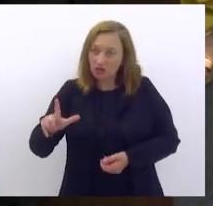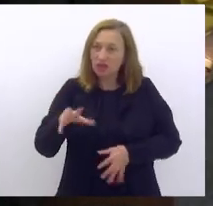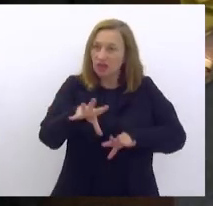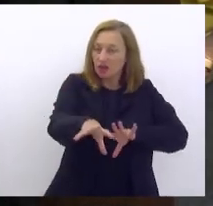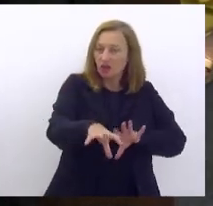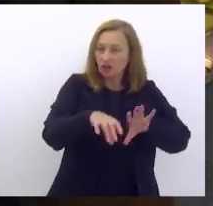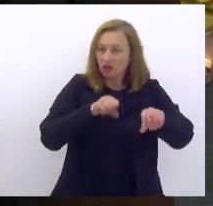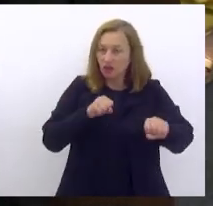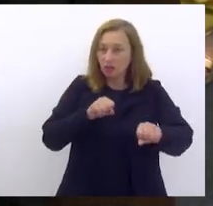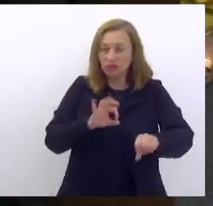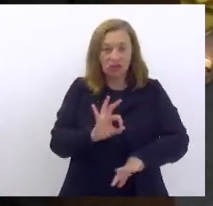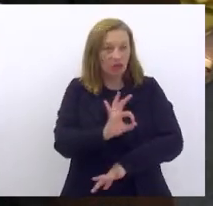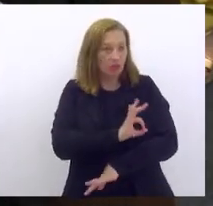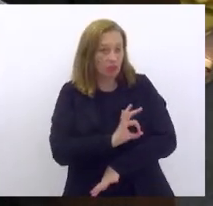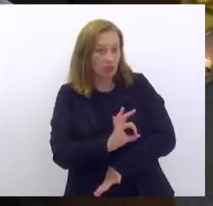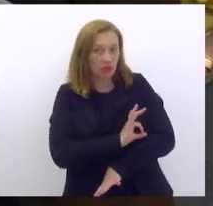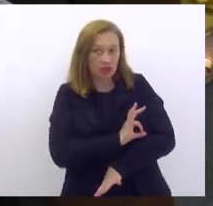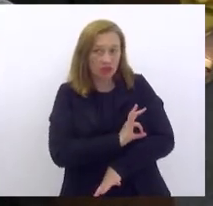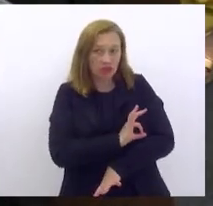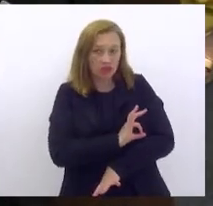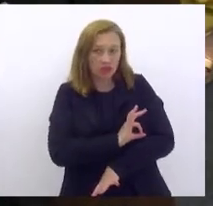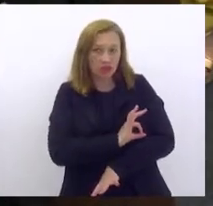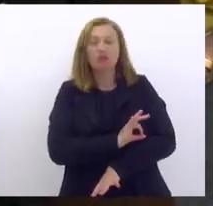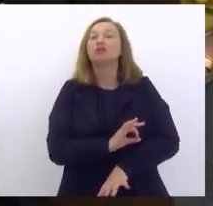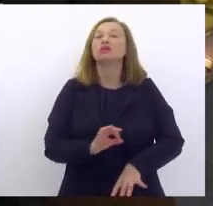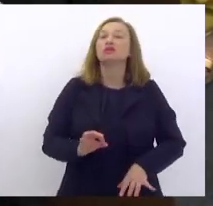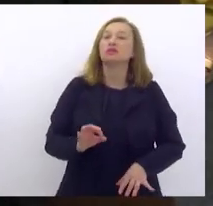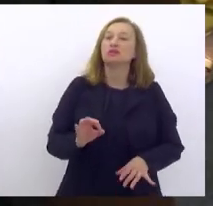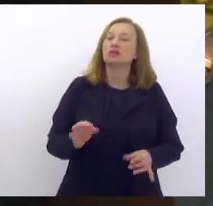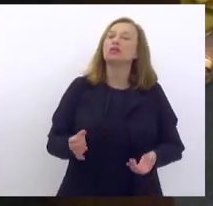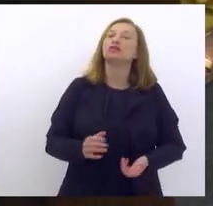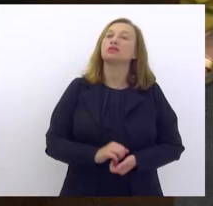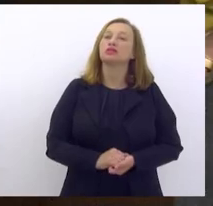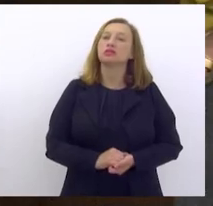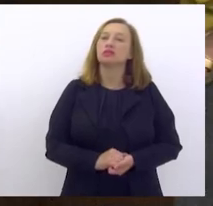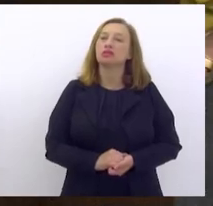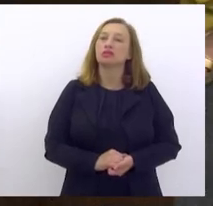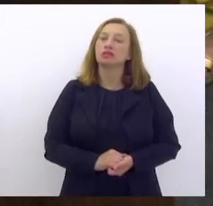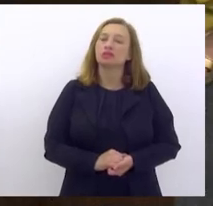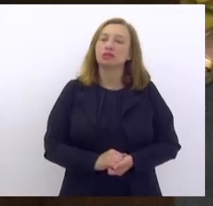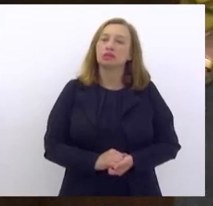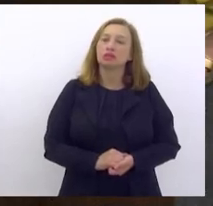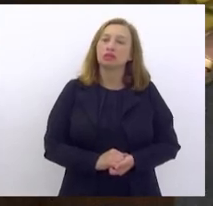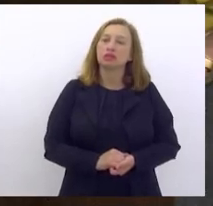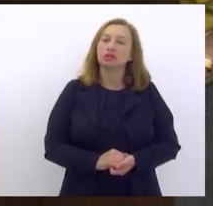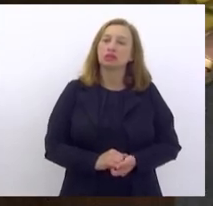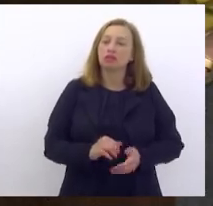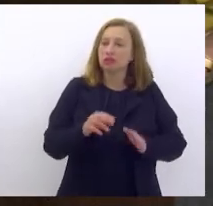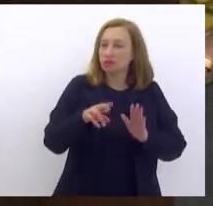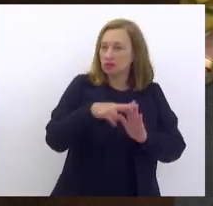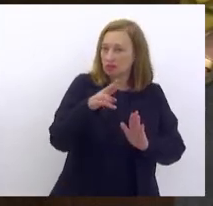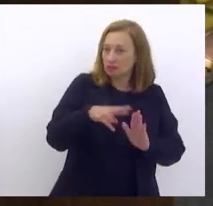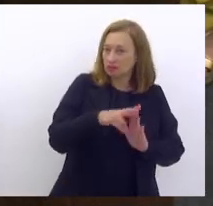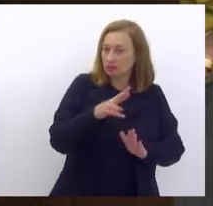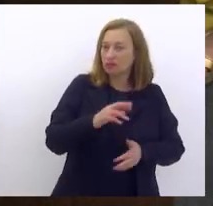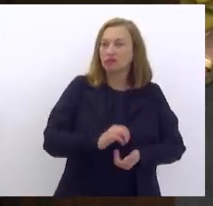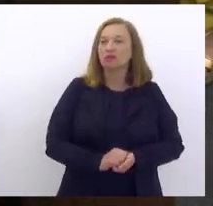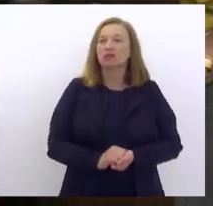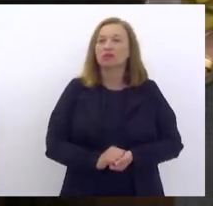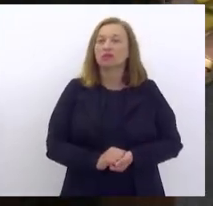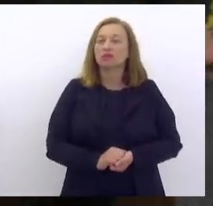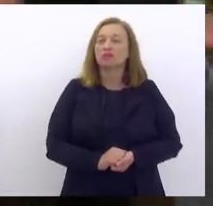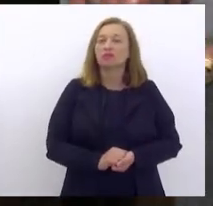dos agentes de segurança esteja também previsto hoje as resoluções